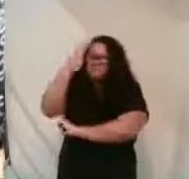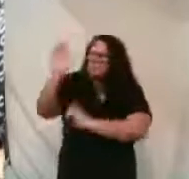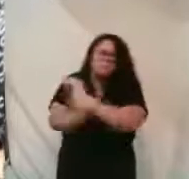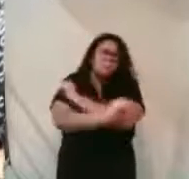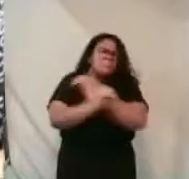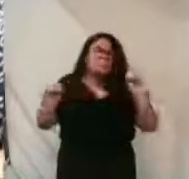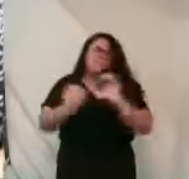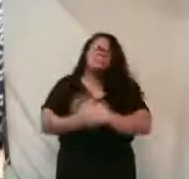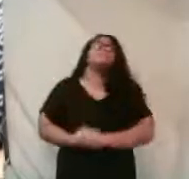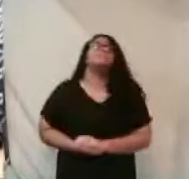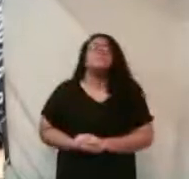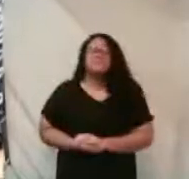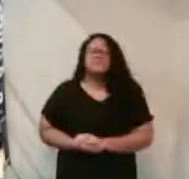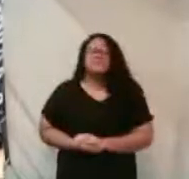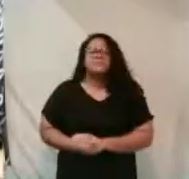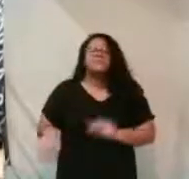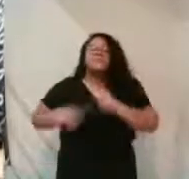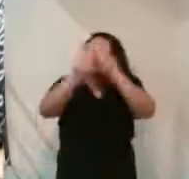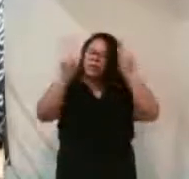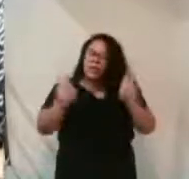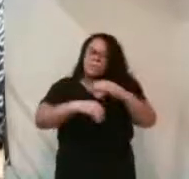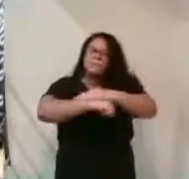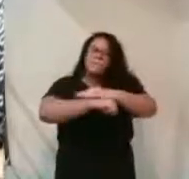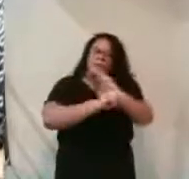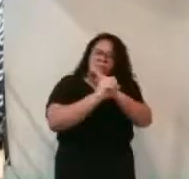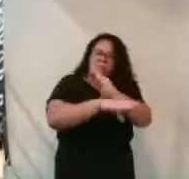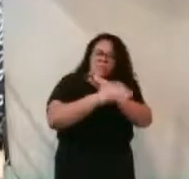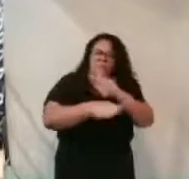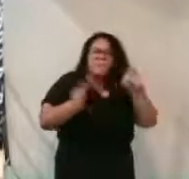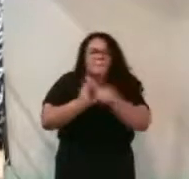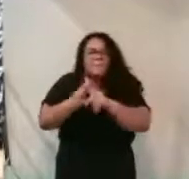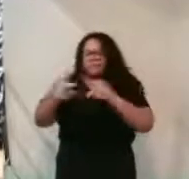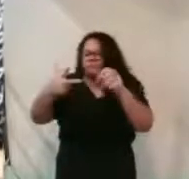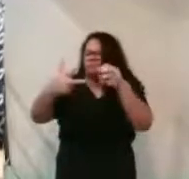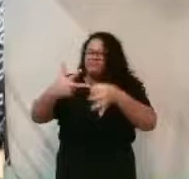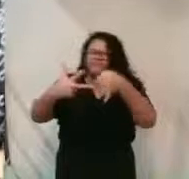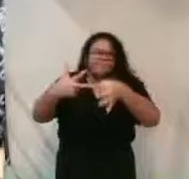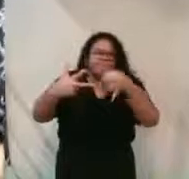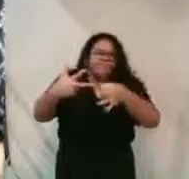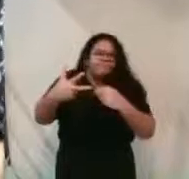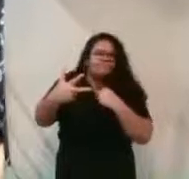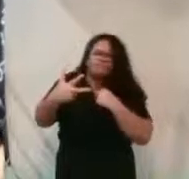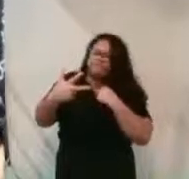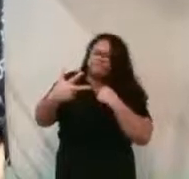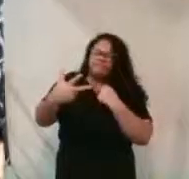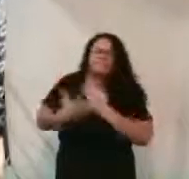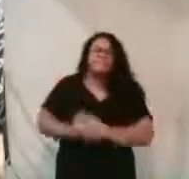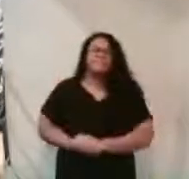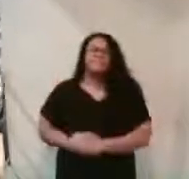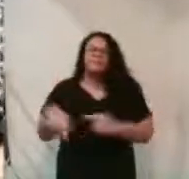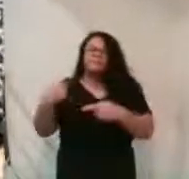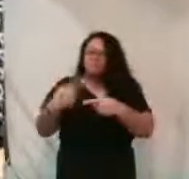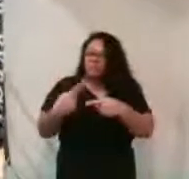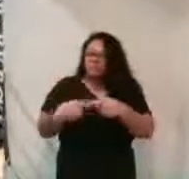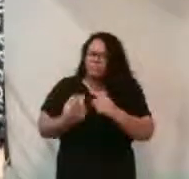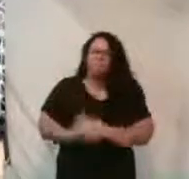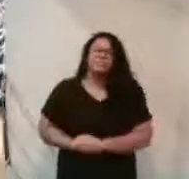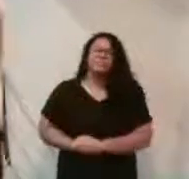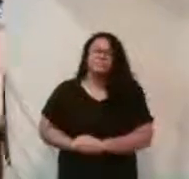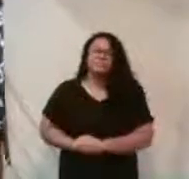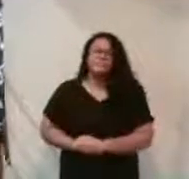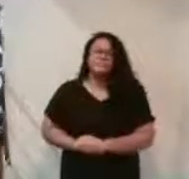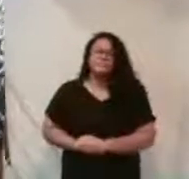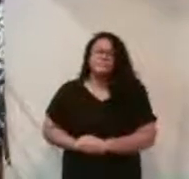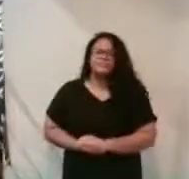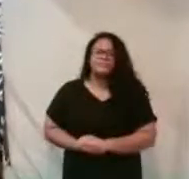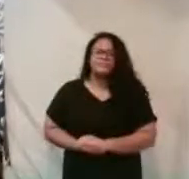lixões, ele não pode ser tratado no Poder Judiciário. Isso é a grande dica também. Porque é muito fácil